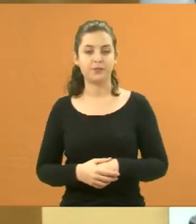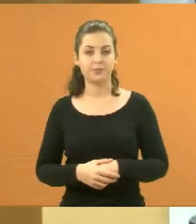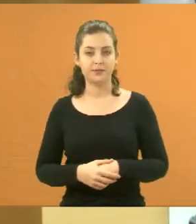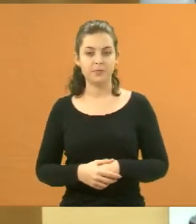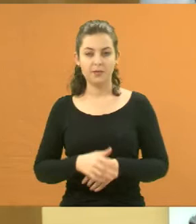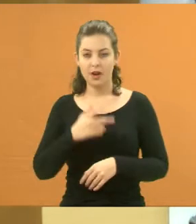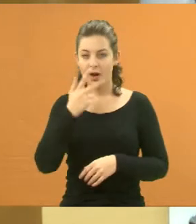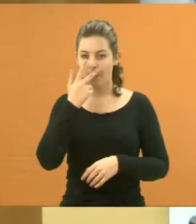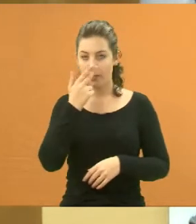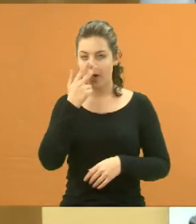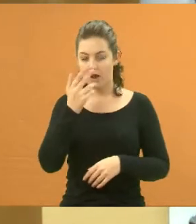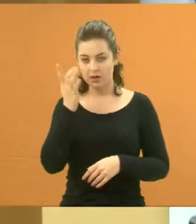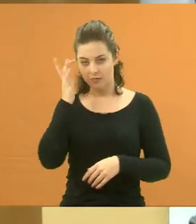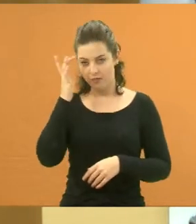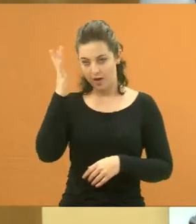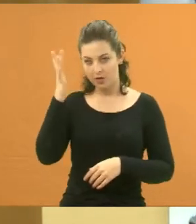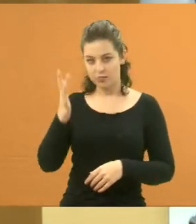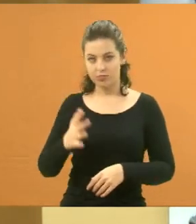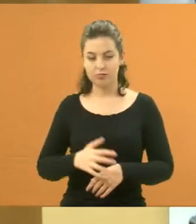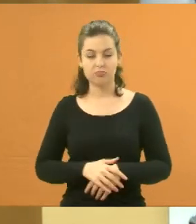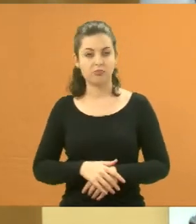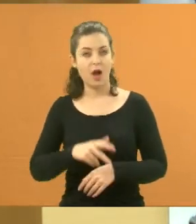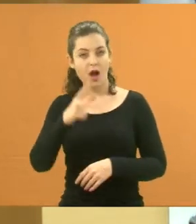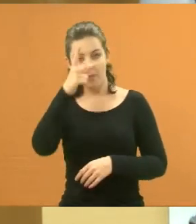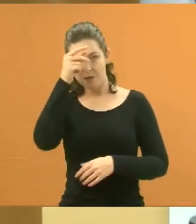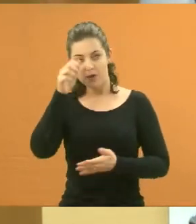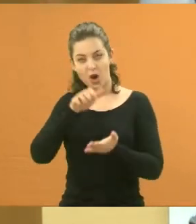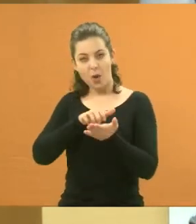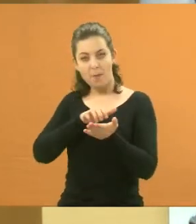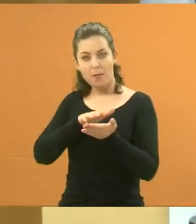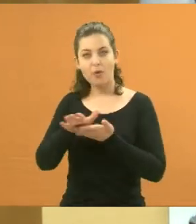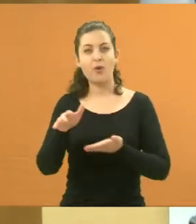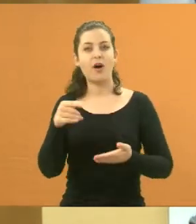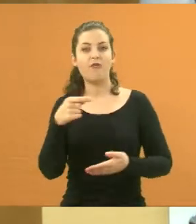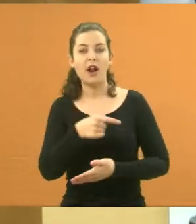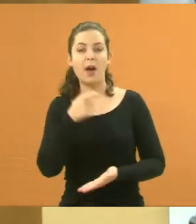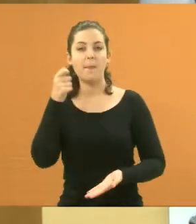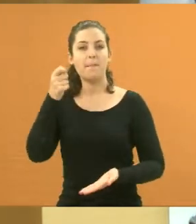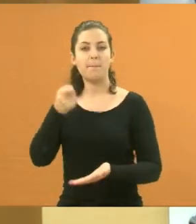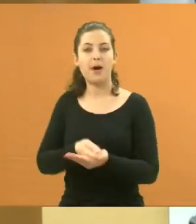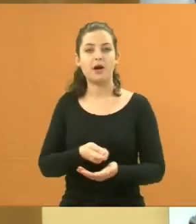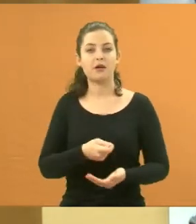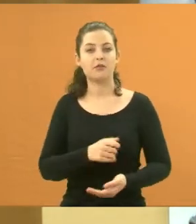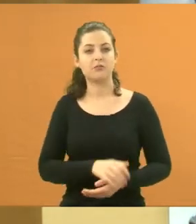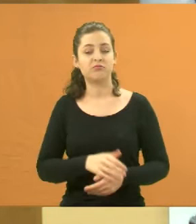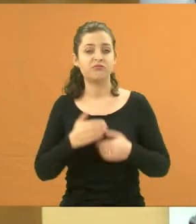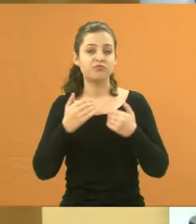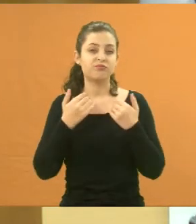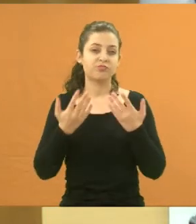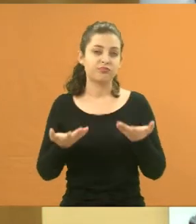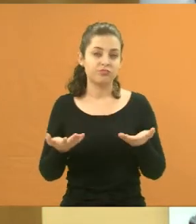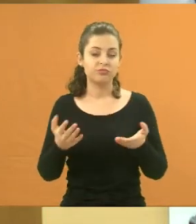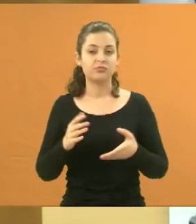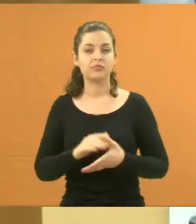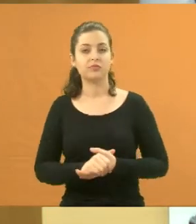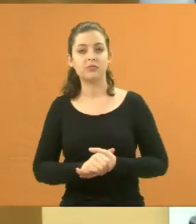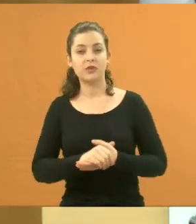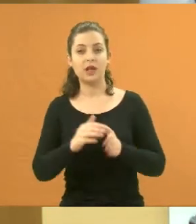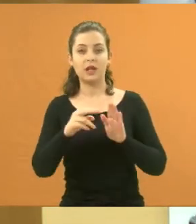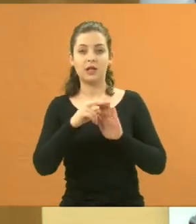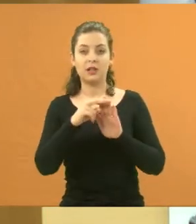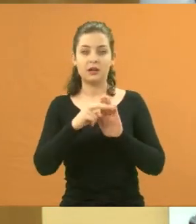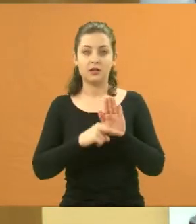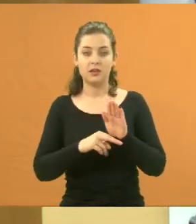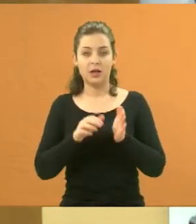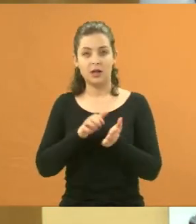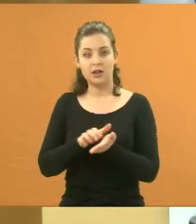infelizmente, parece que é fácil, a prefeitura multou, então vai lá e paga. Né? Infelizmente, a regra